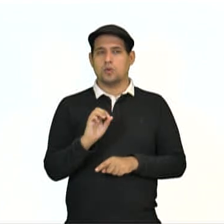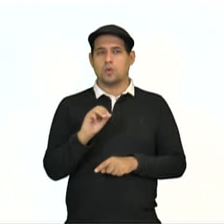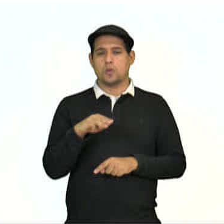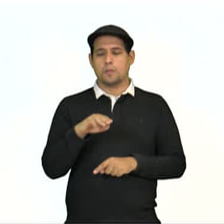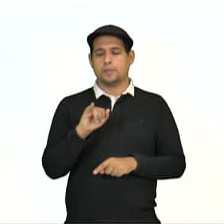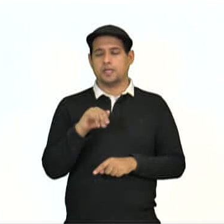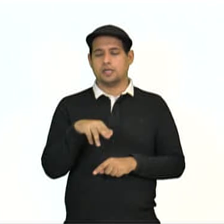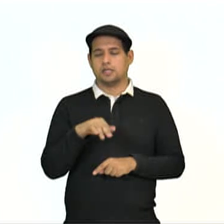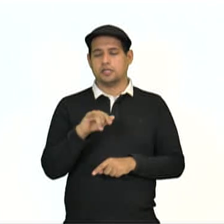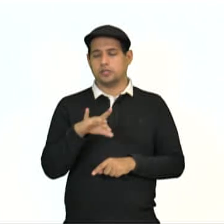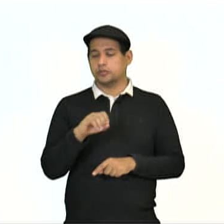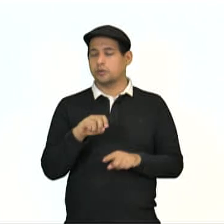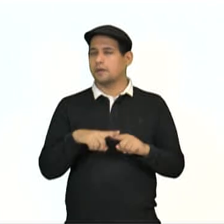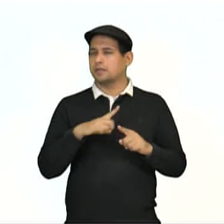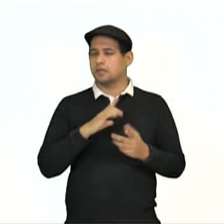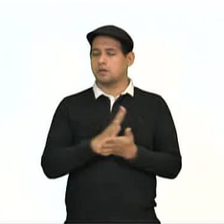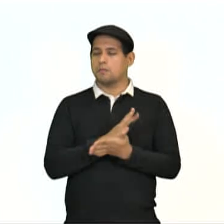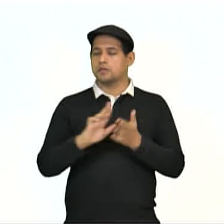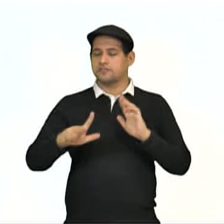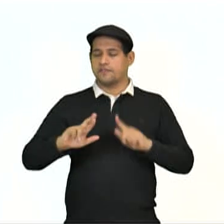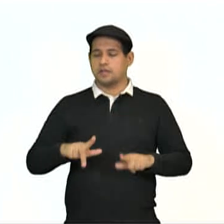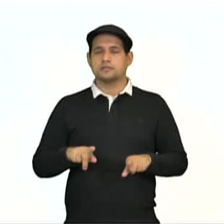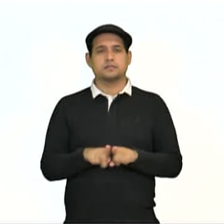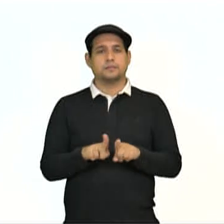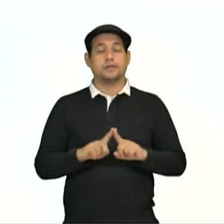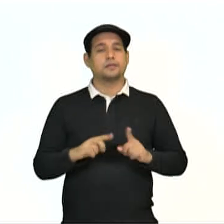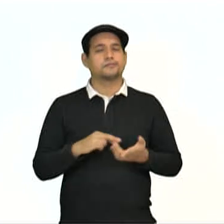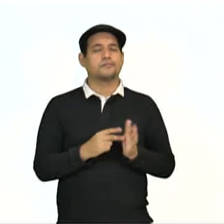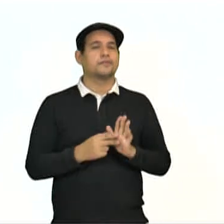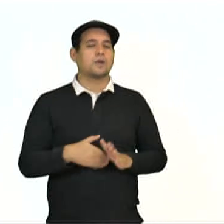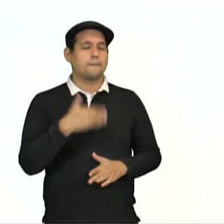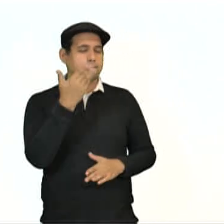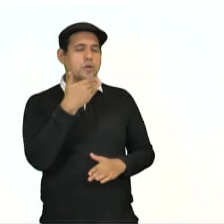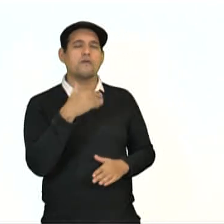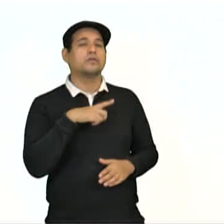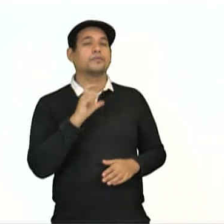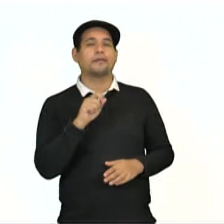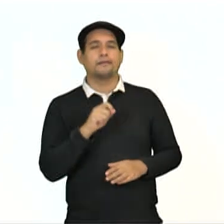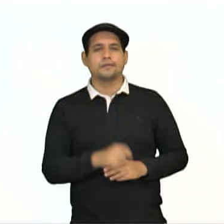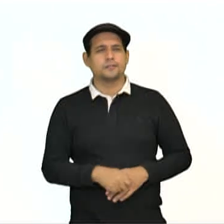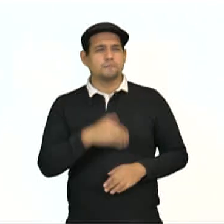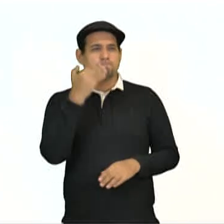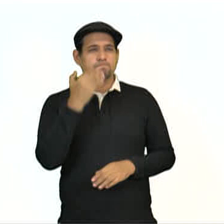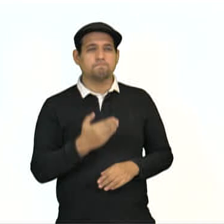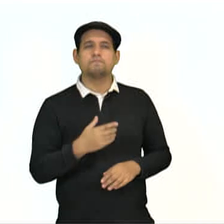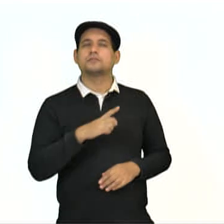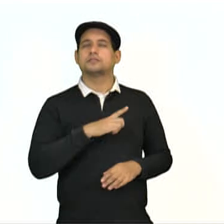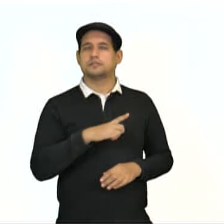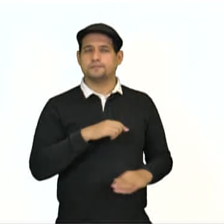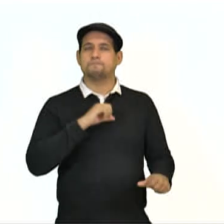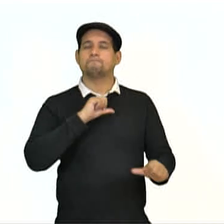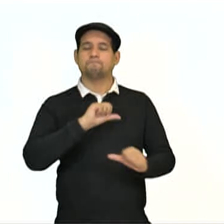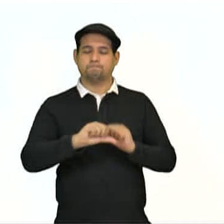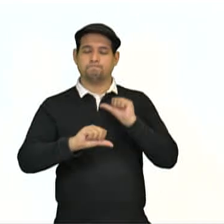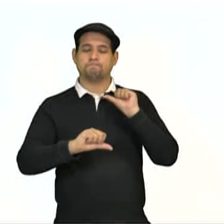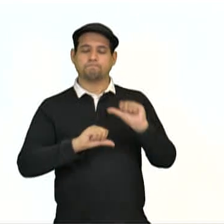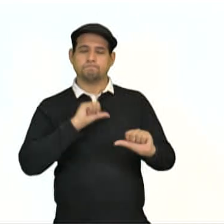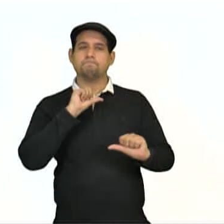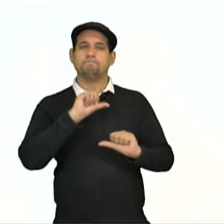mas tem algumas coisas diferentes também. Então, isso é uma prova concreta de que as mudanças